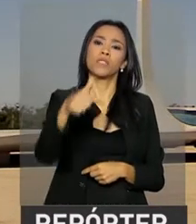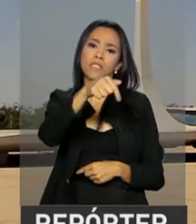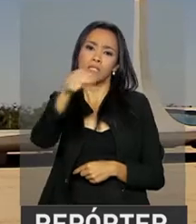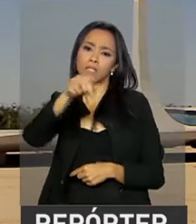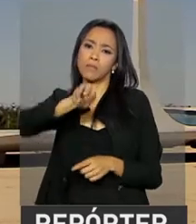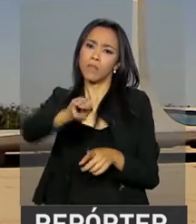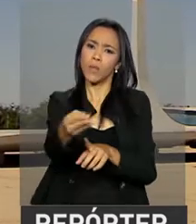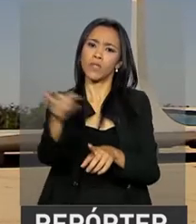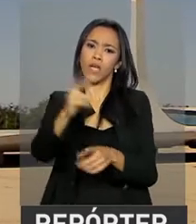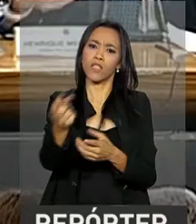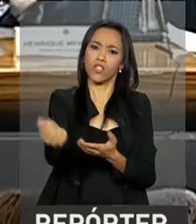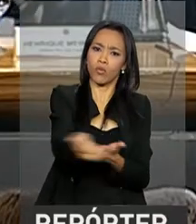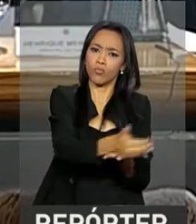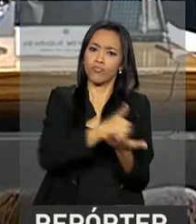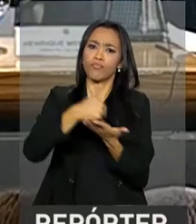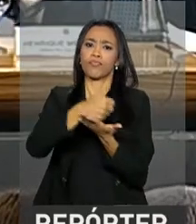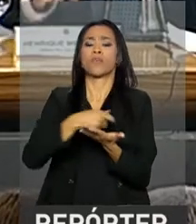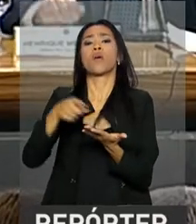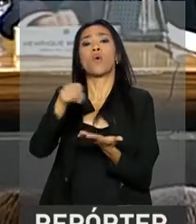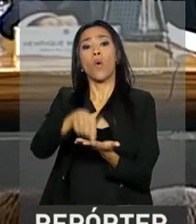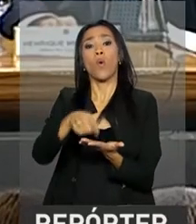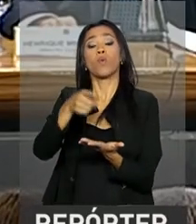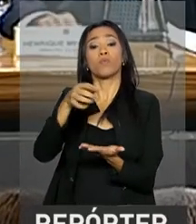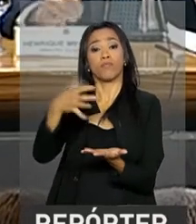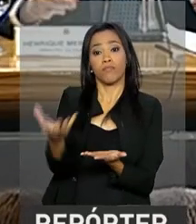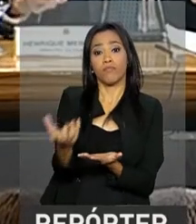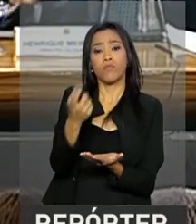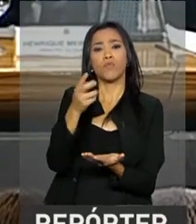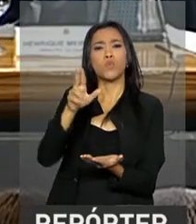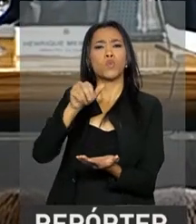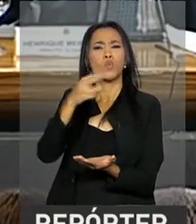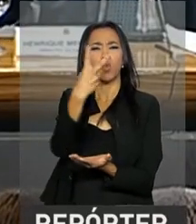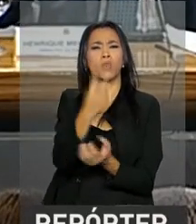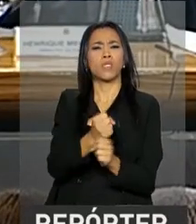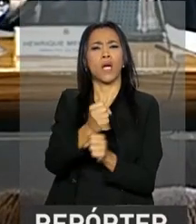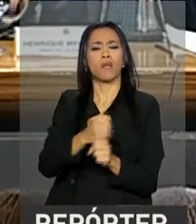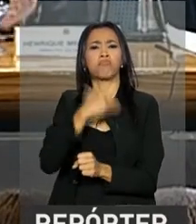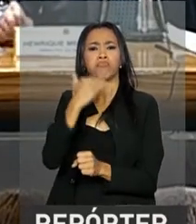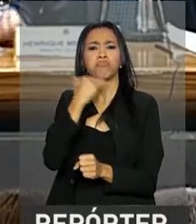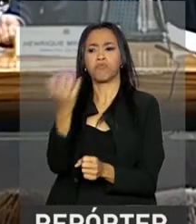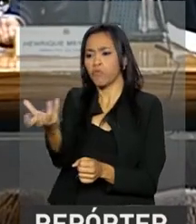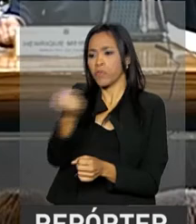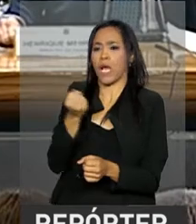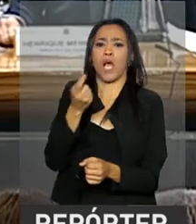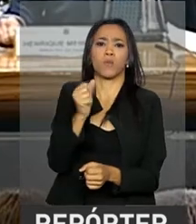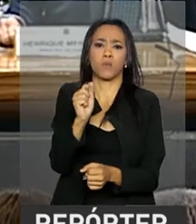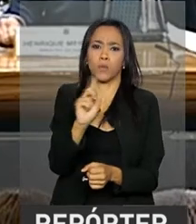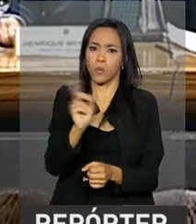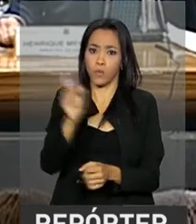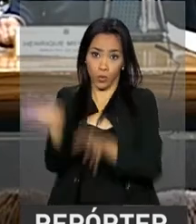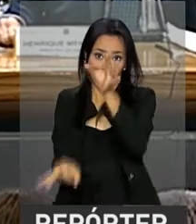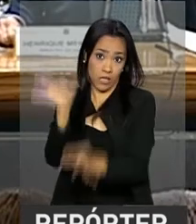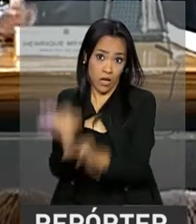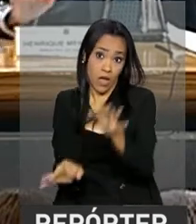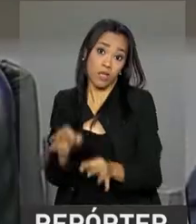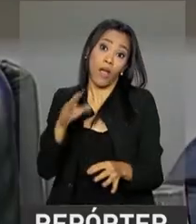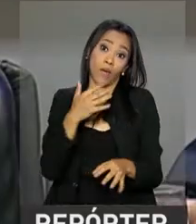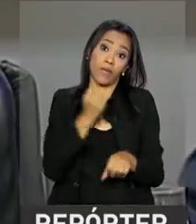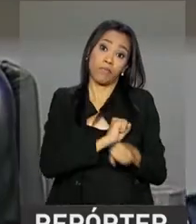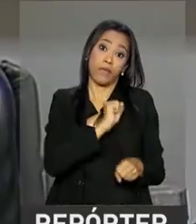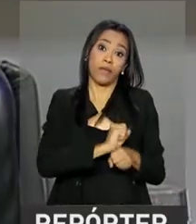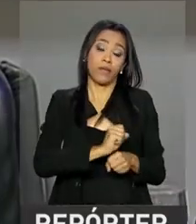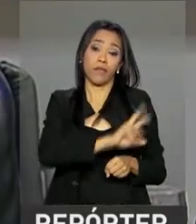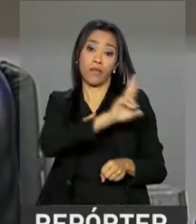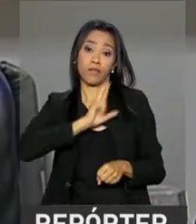com depósitos judiciais que não foram sacados há mais de dois anos mas como depende de decisão da justiça